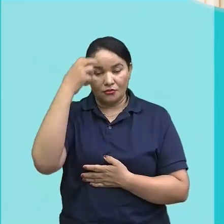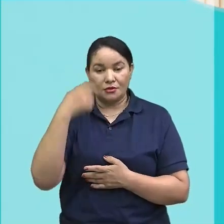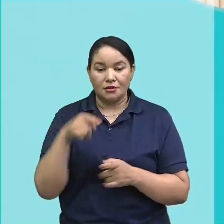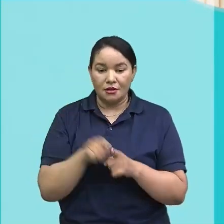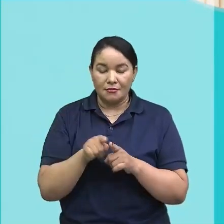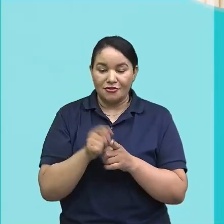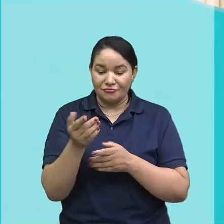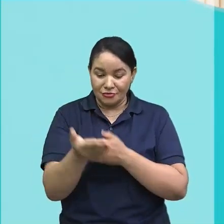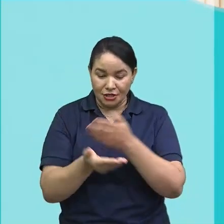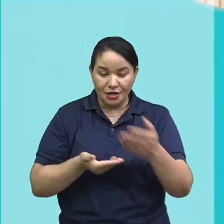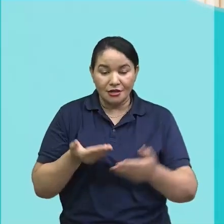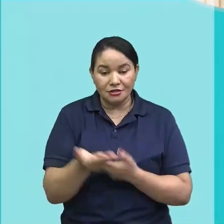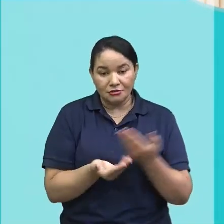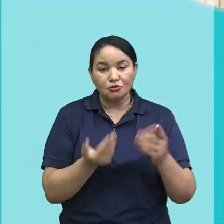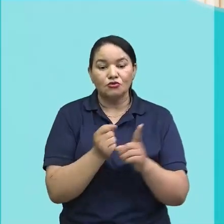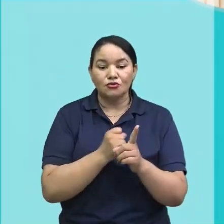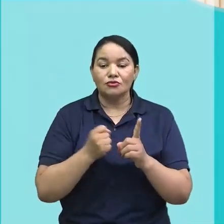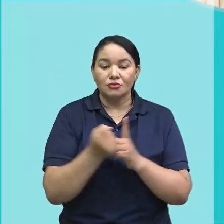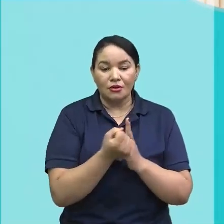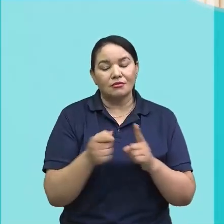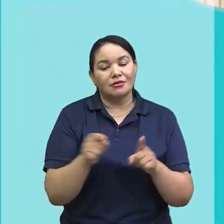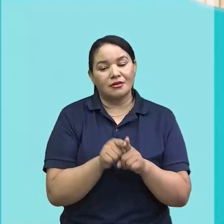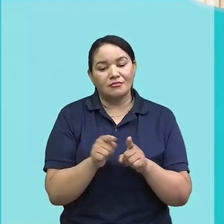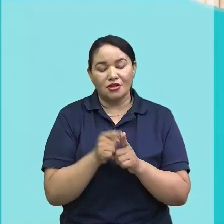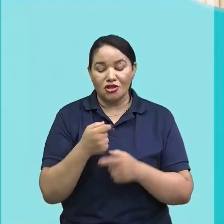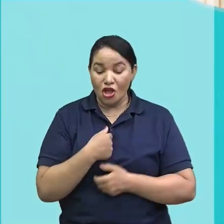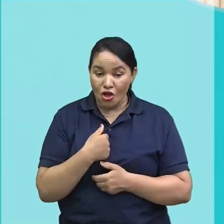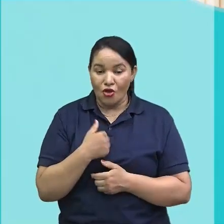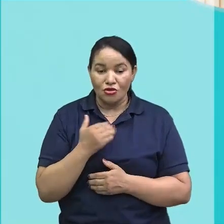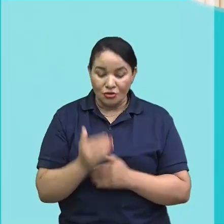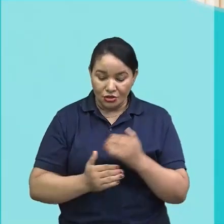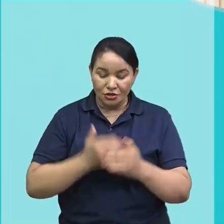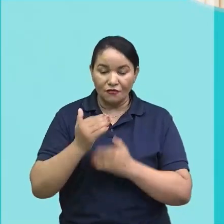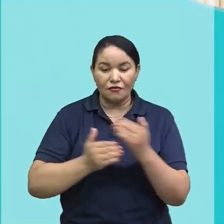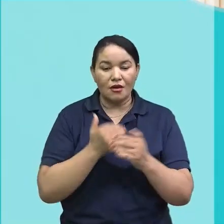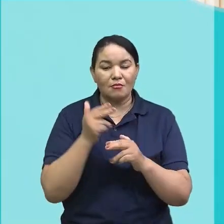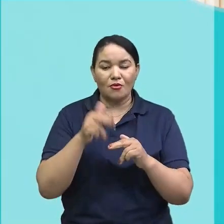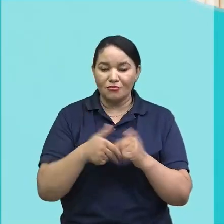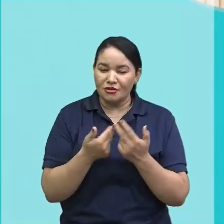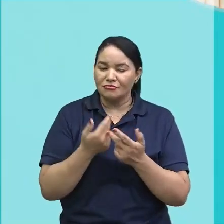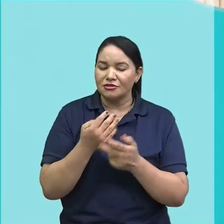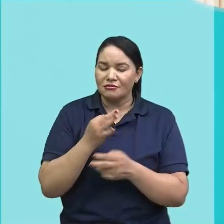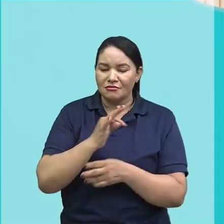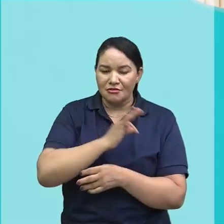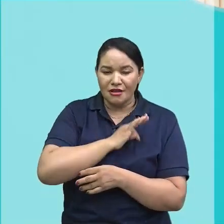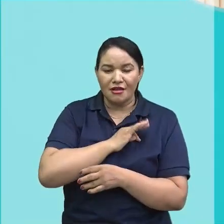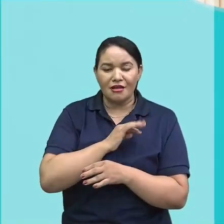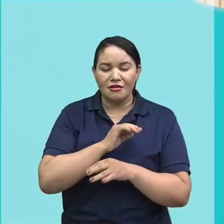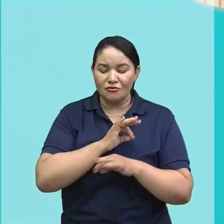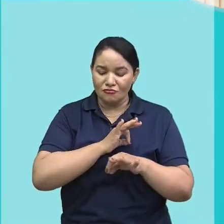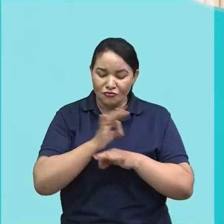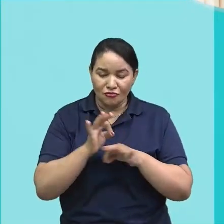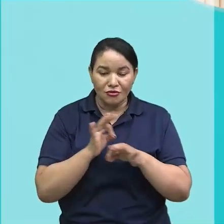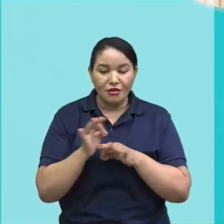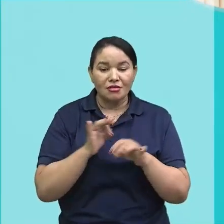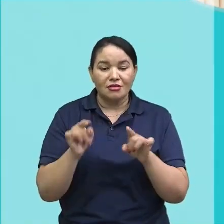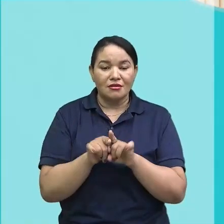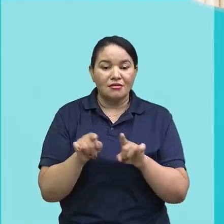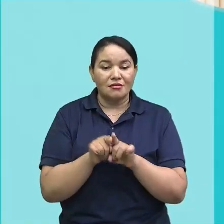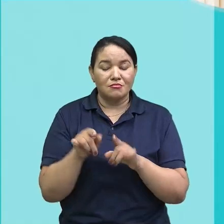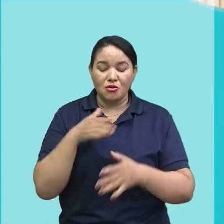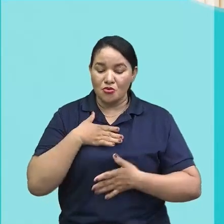uma interação social, que eu passo a me desenvolver por meio de técnicas, trazendo a